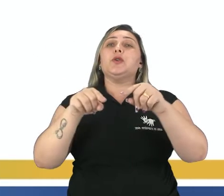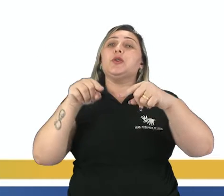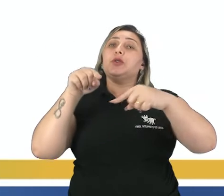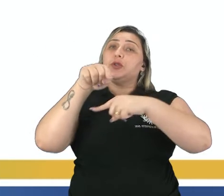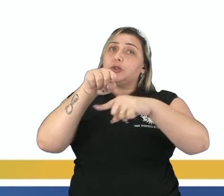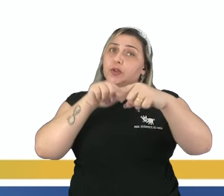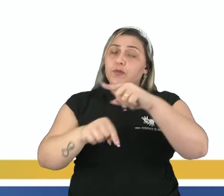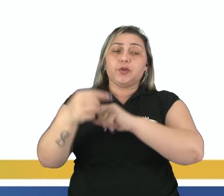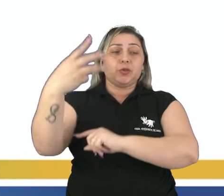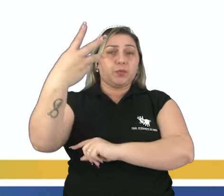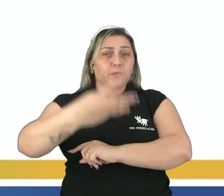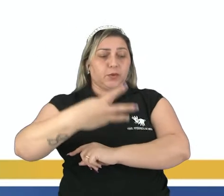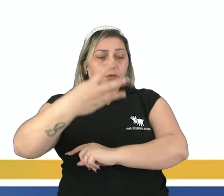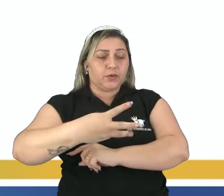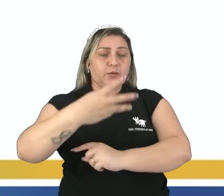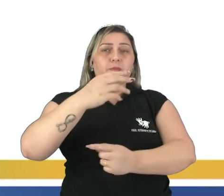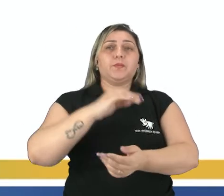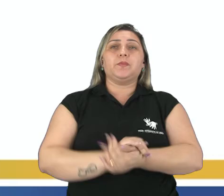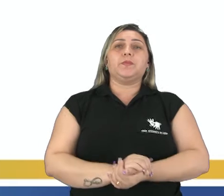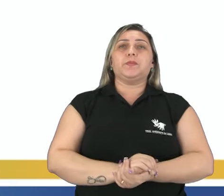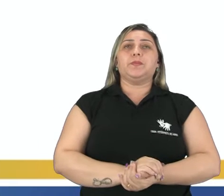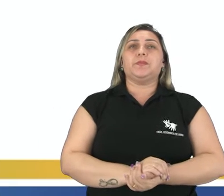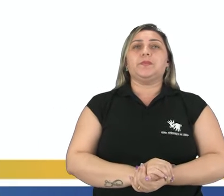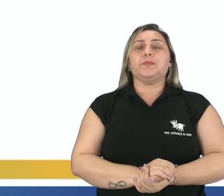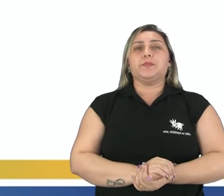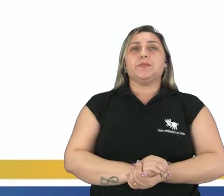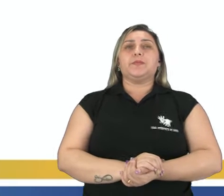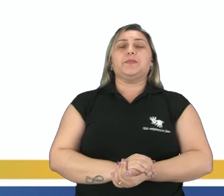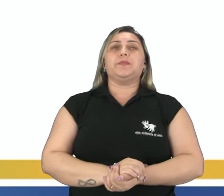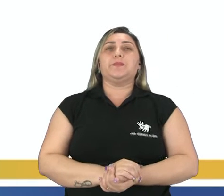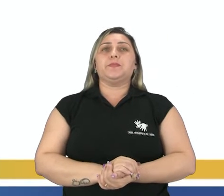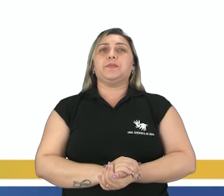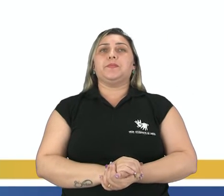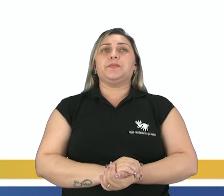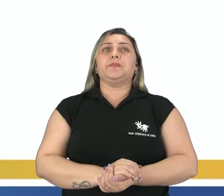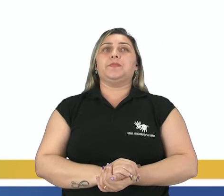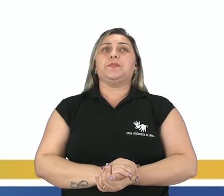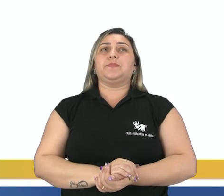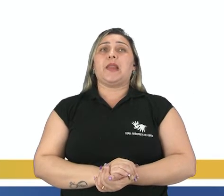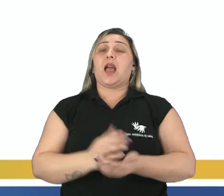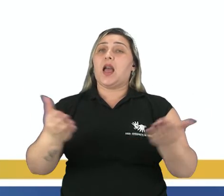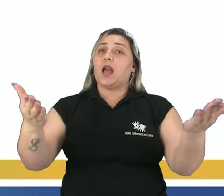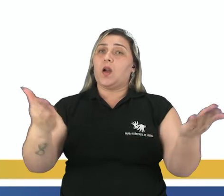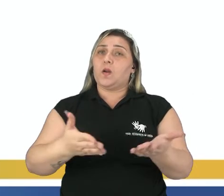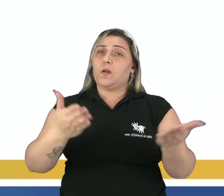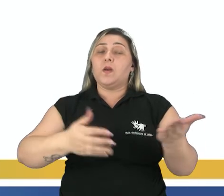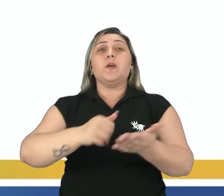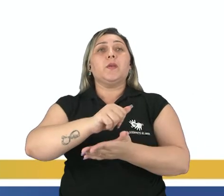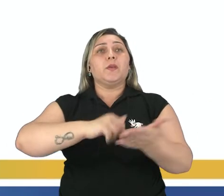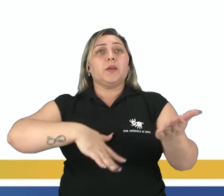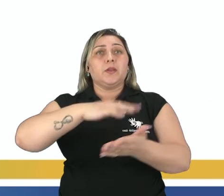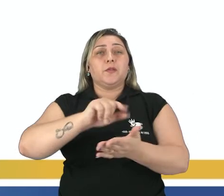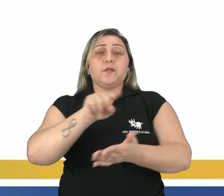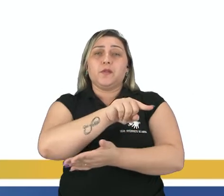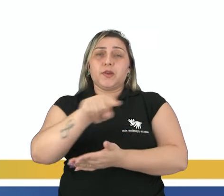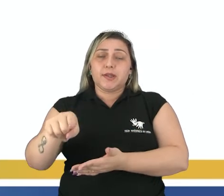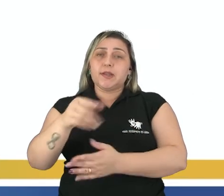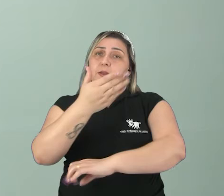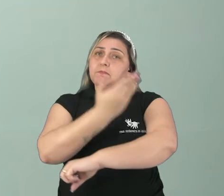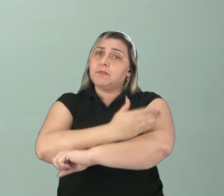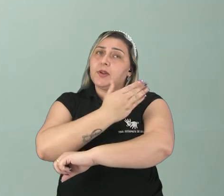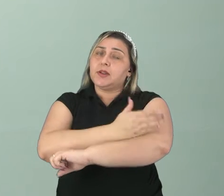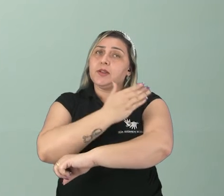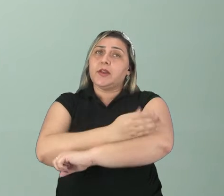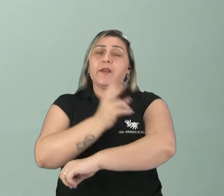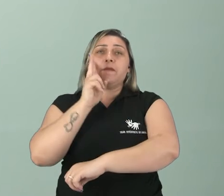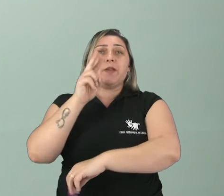E tudo isso dividido para 3, tudo bem? Agora nós vamos exercitando para que vocês pratiquem